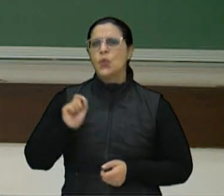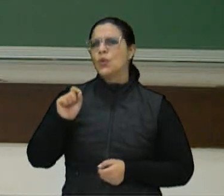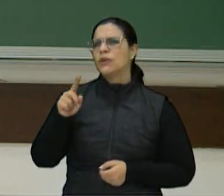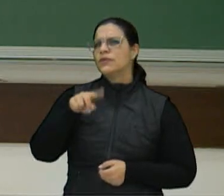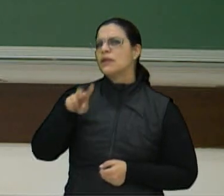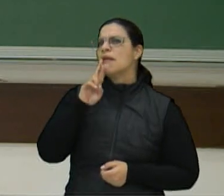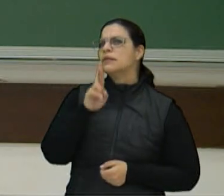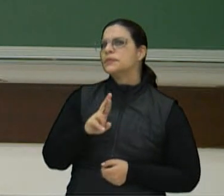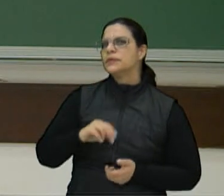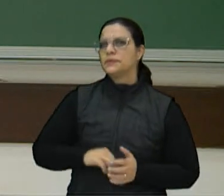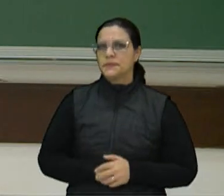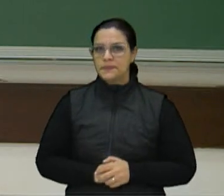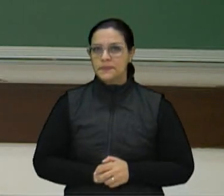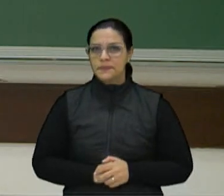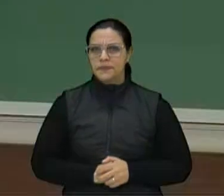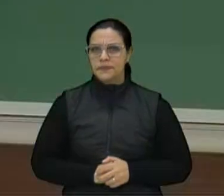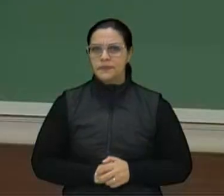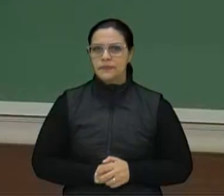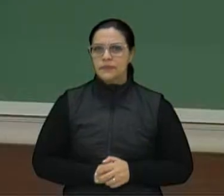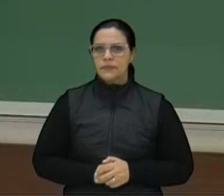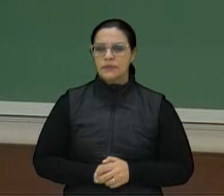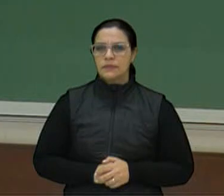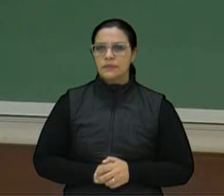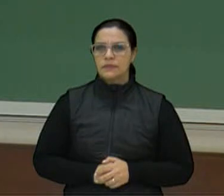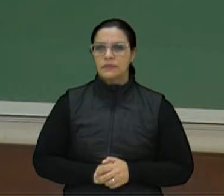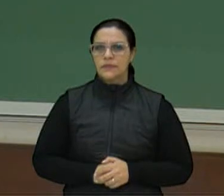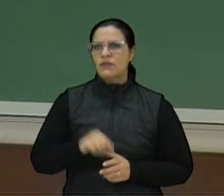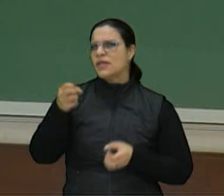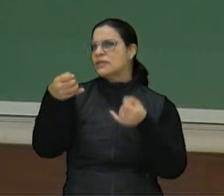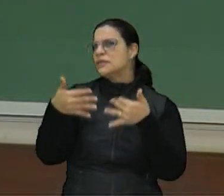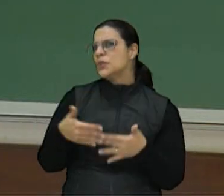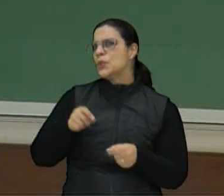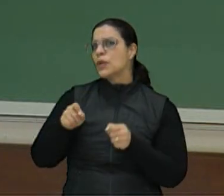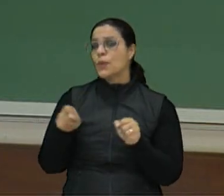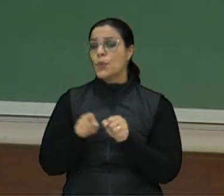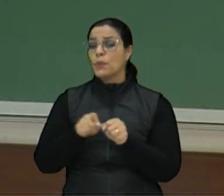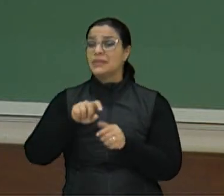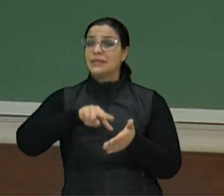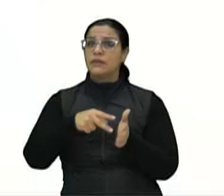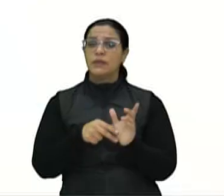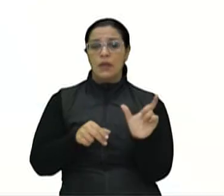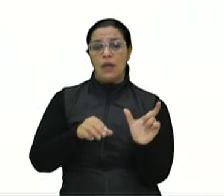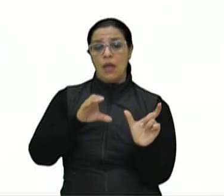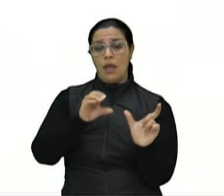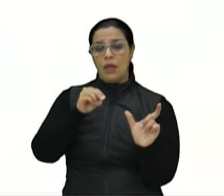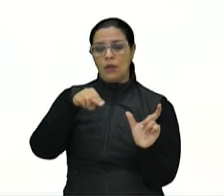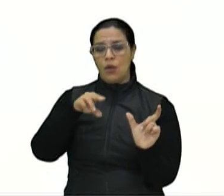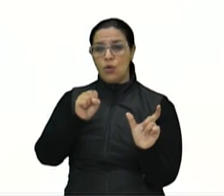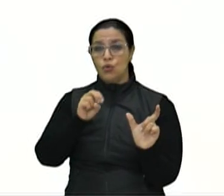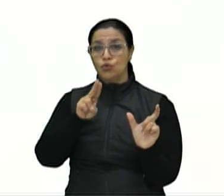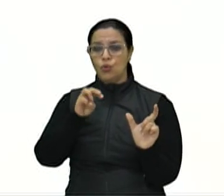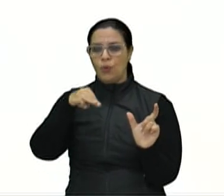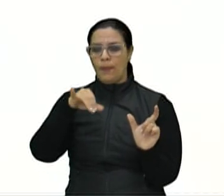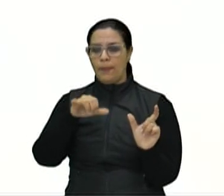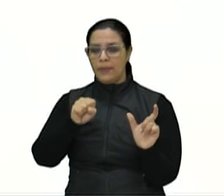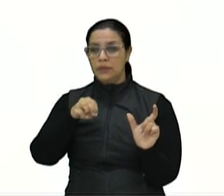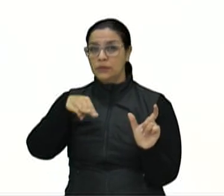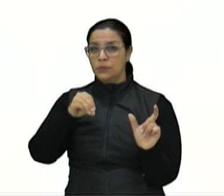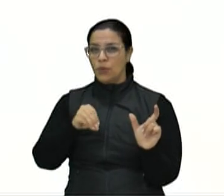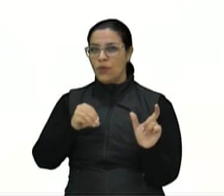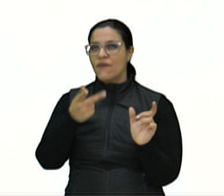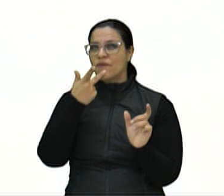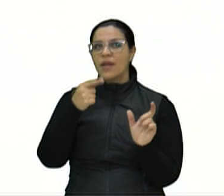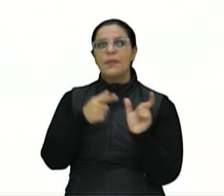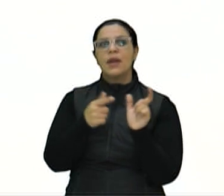que você respondeu? O que você explicou para consumismo? A obsolência de que fala o